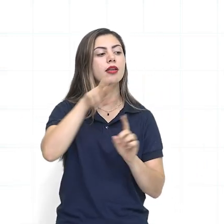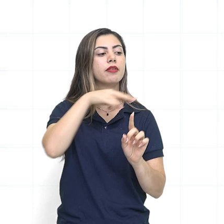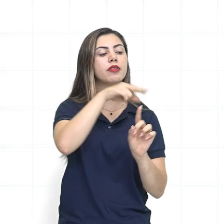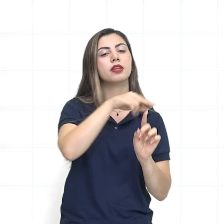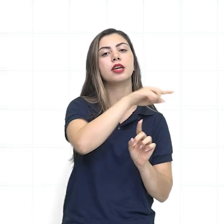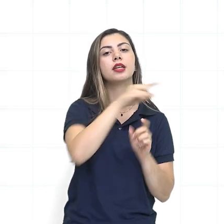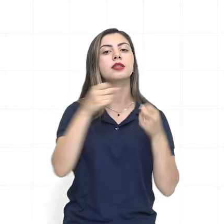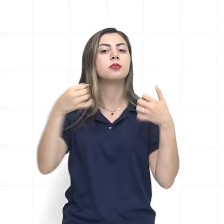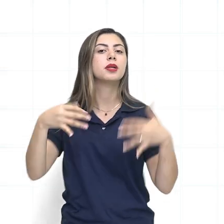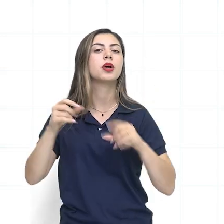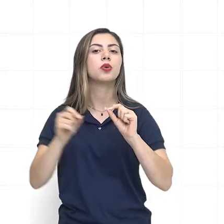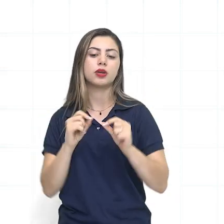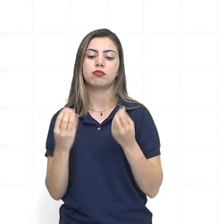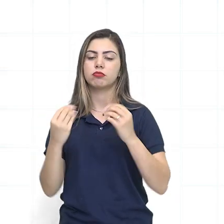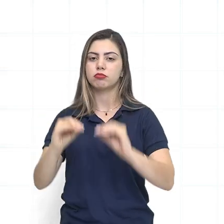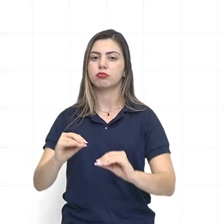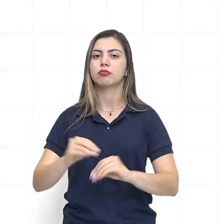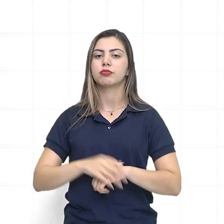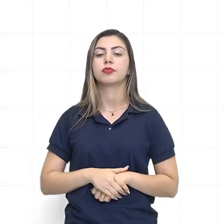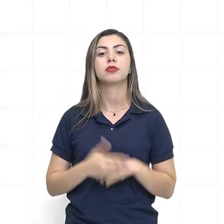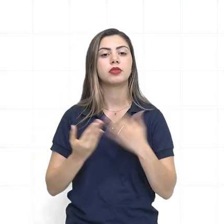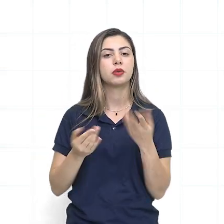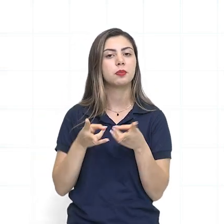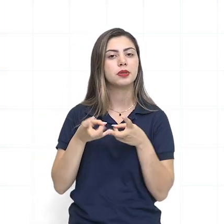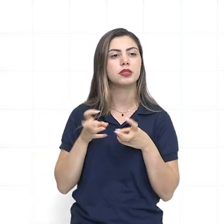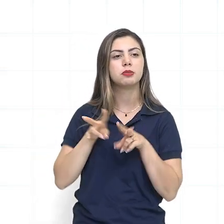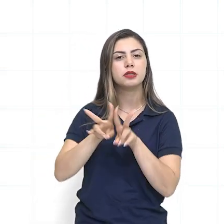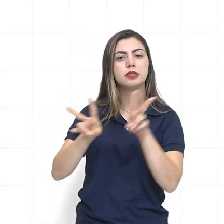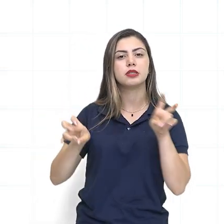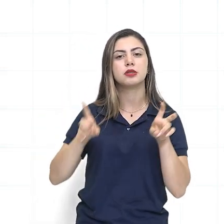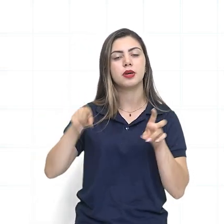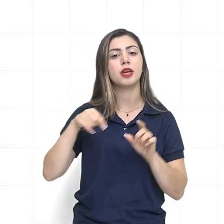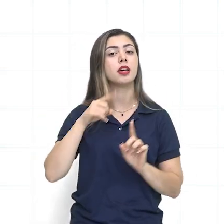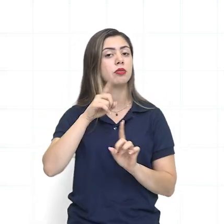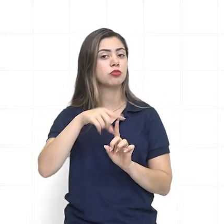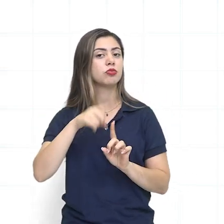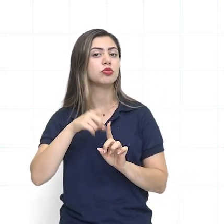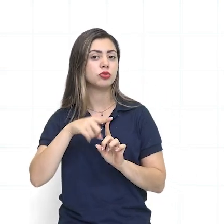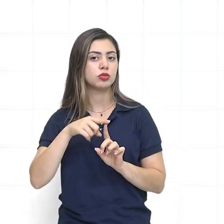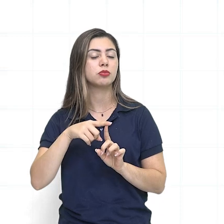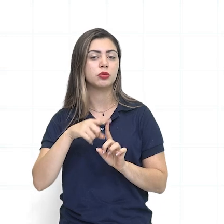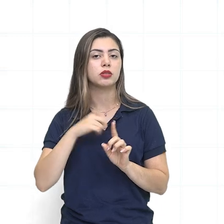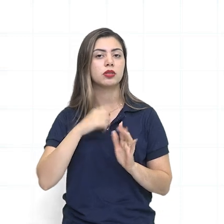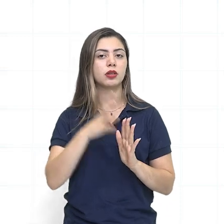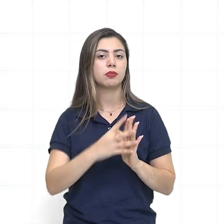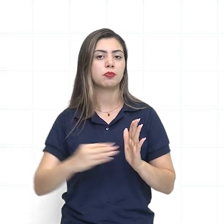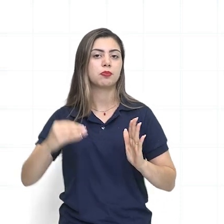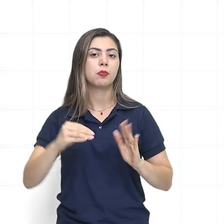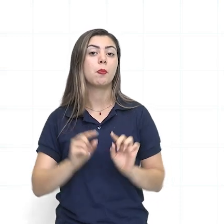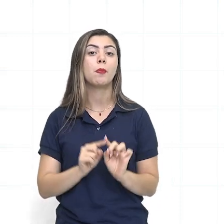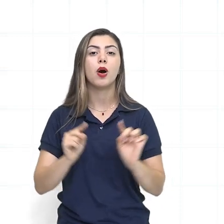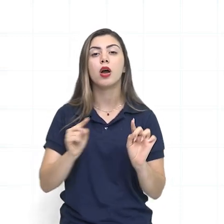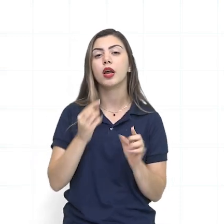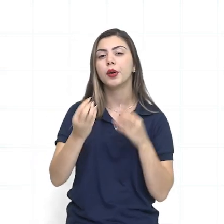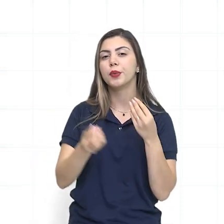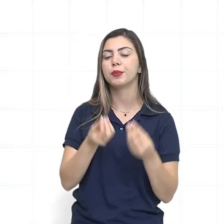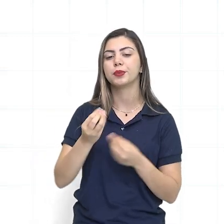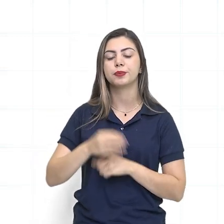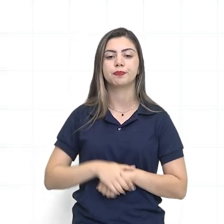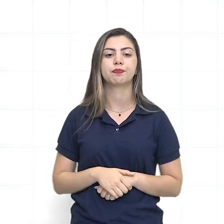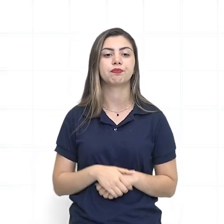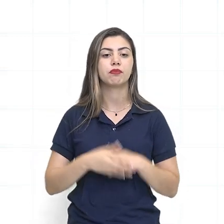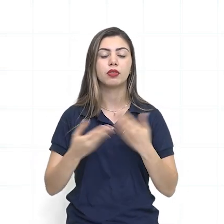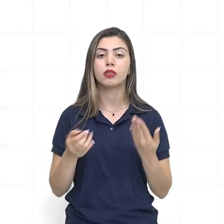citação ela é um tipo de intertextualidade. Porém, o que acontece?